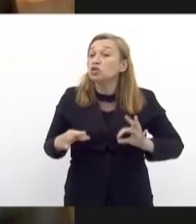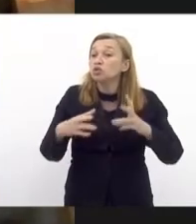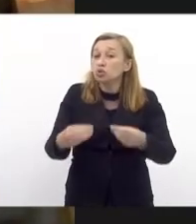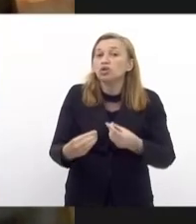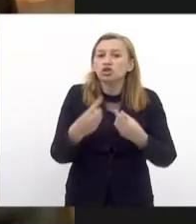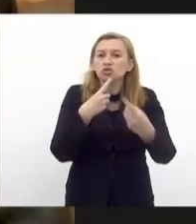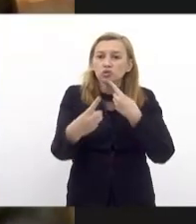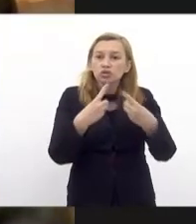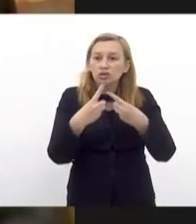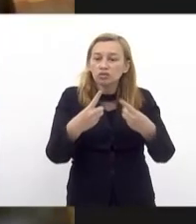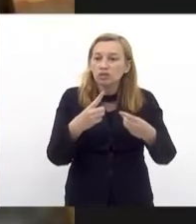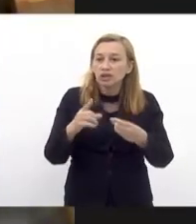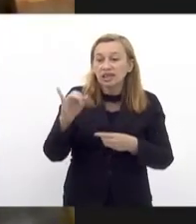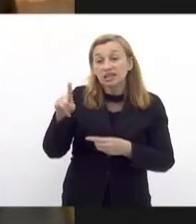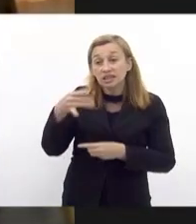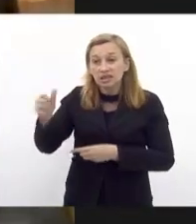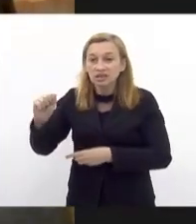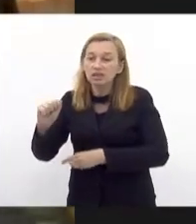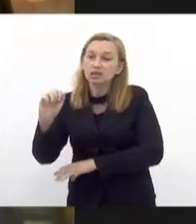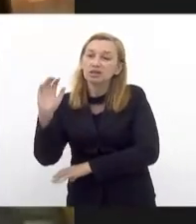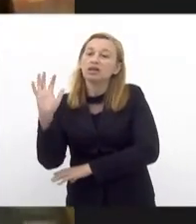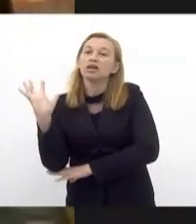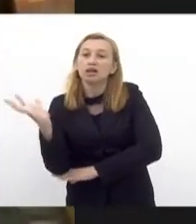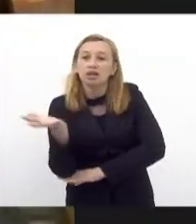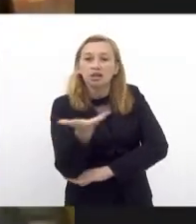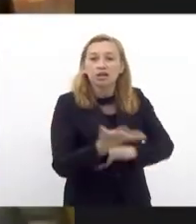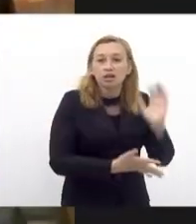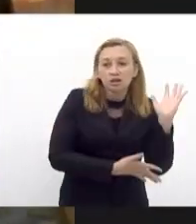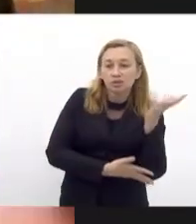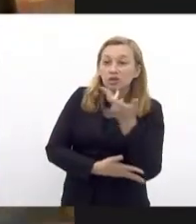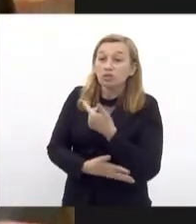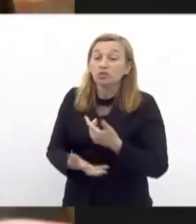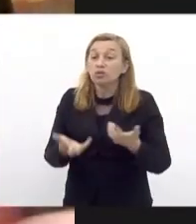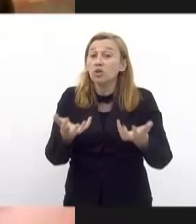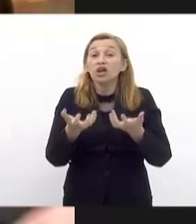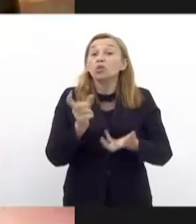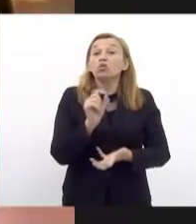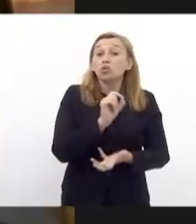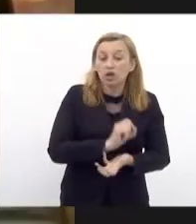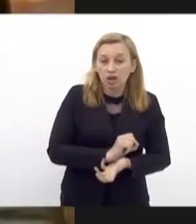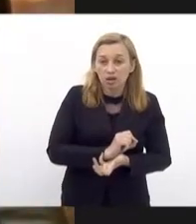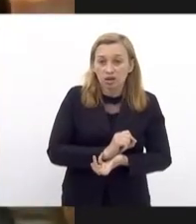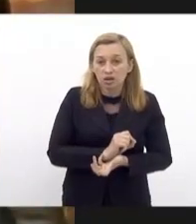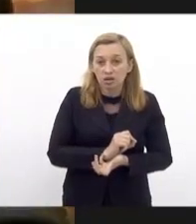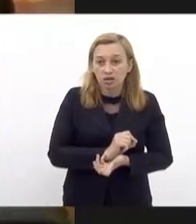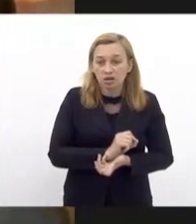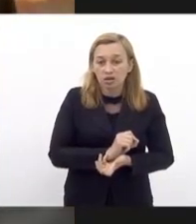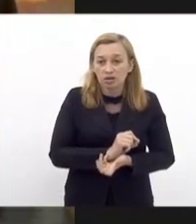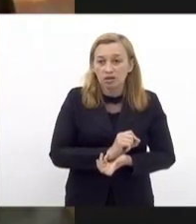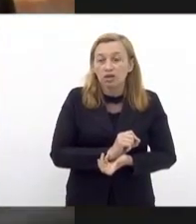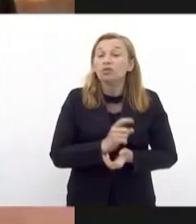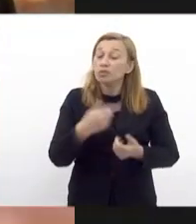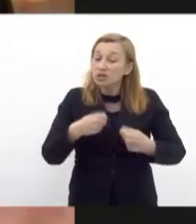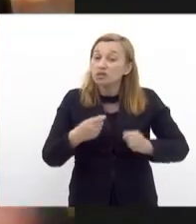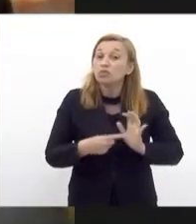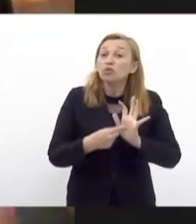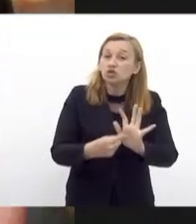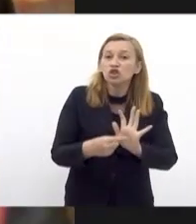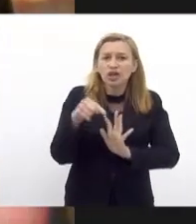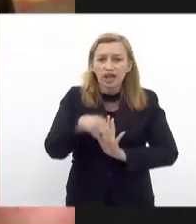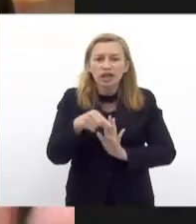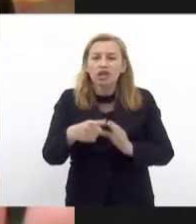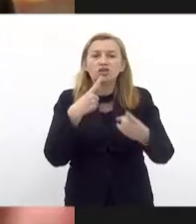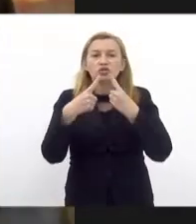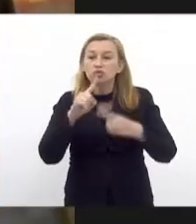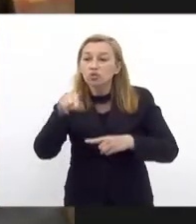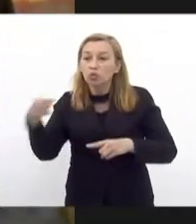licença ambiental, porque estão querendo levar a gente aqui de roldão. E nós temos que mostrar que aqui a